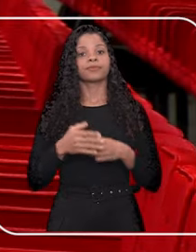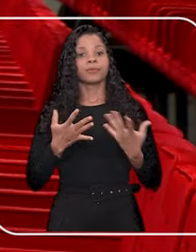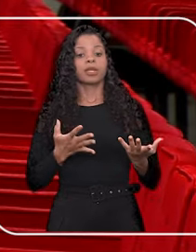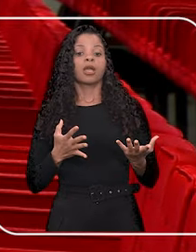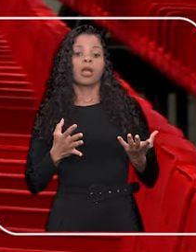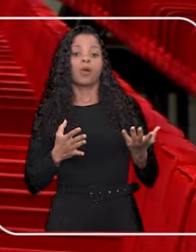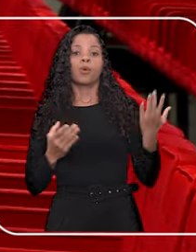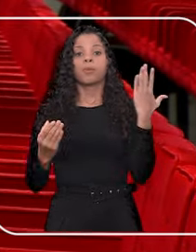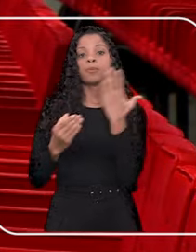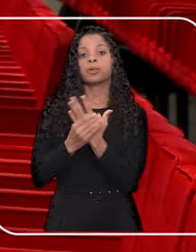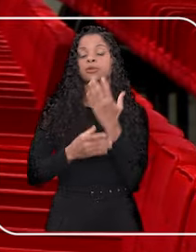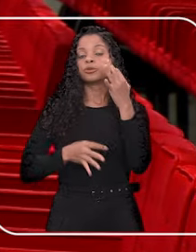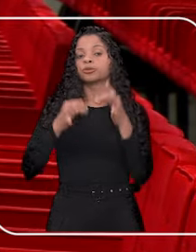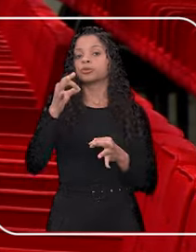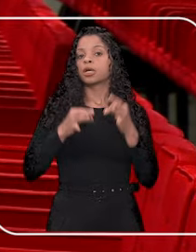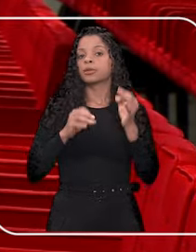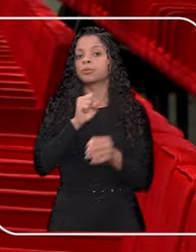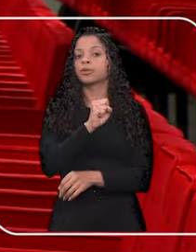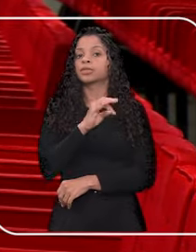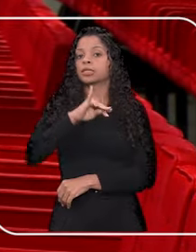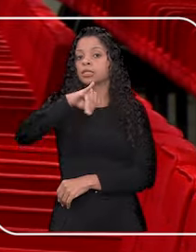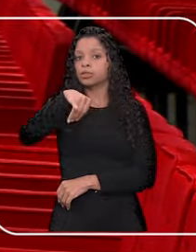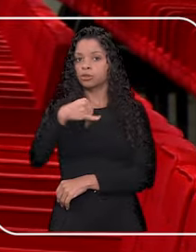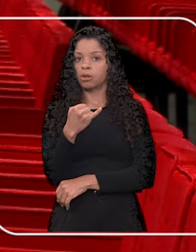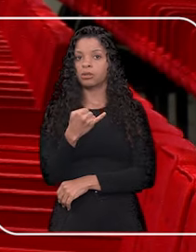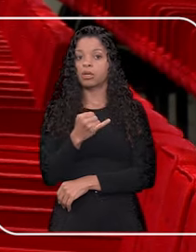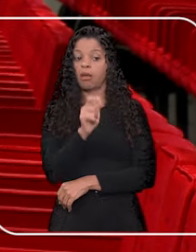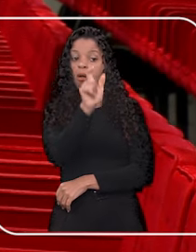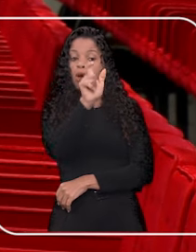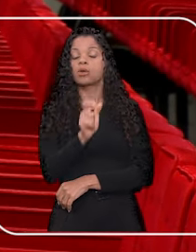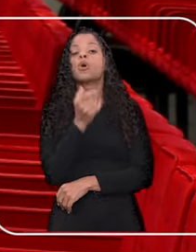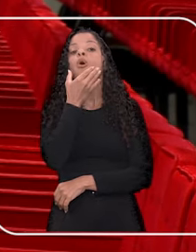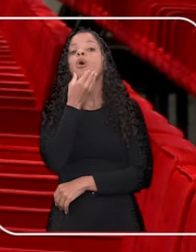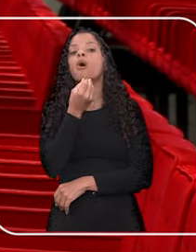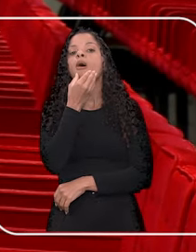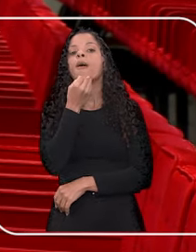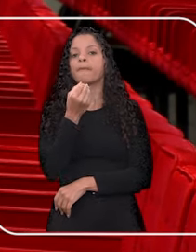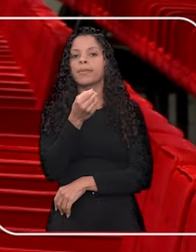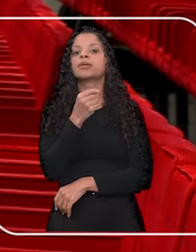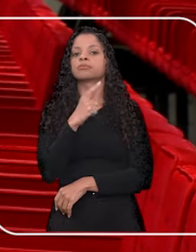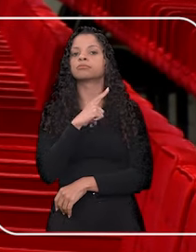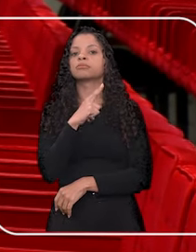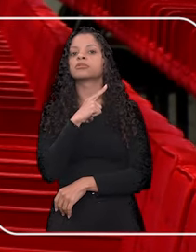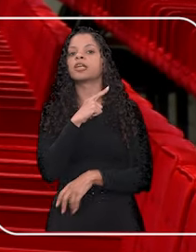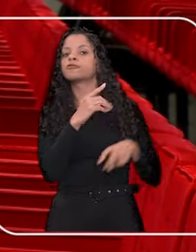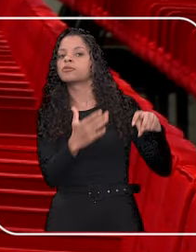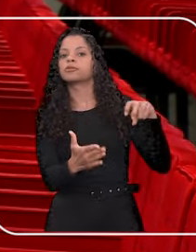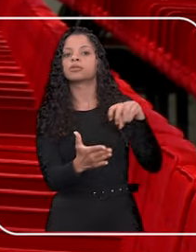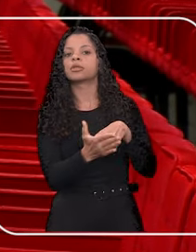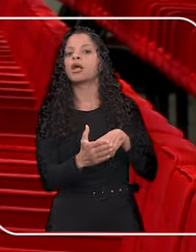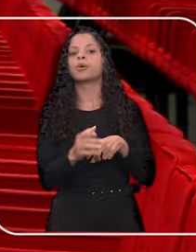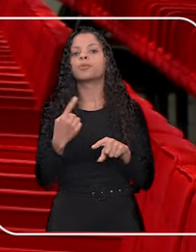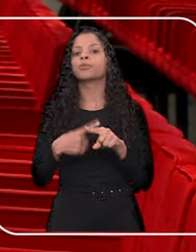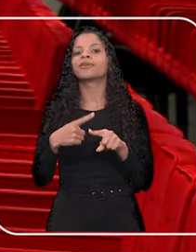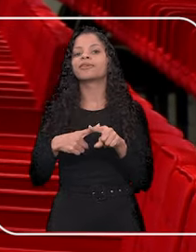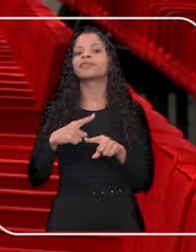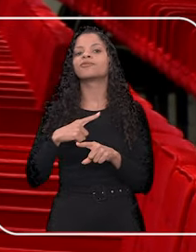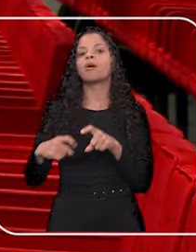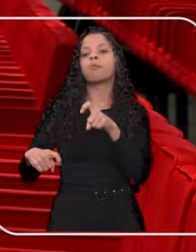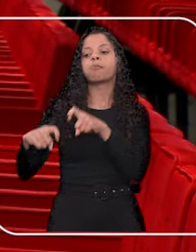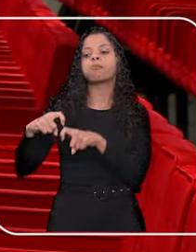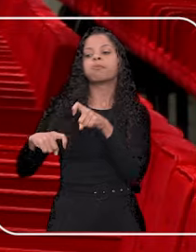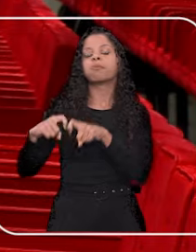no caso julgado pelo Superior Tribunal de Justiça um homem foi processado por ter submetido uma menina de 13 anos a